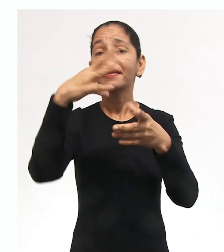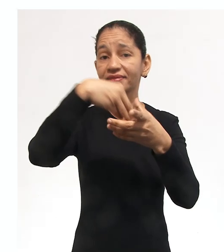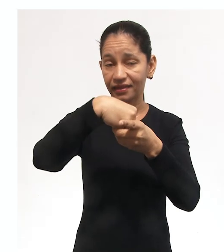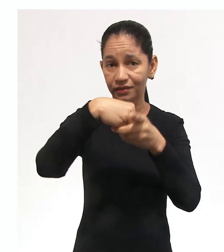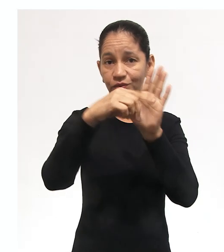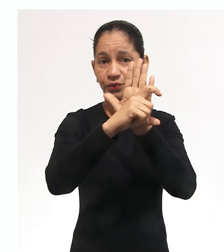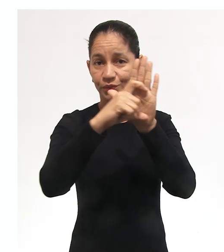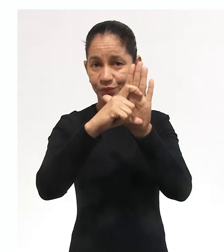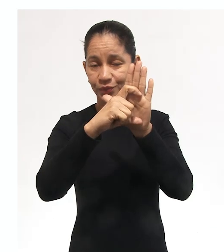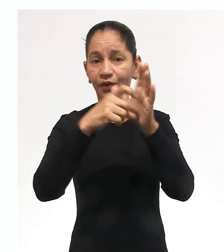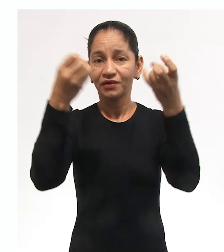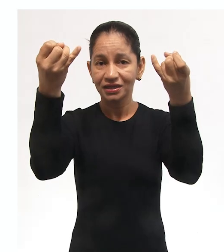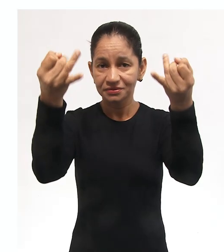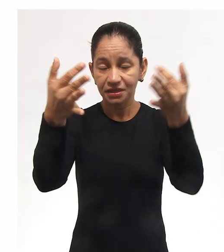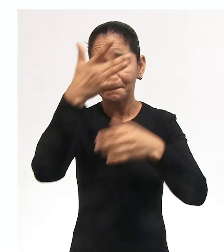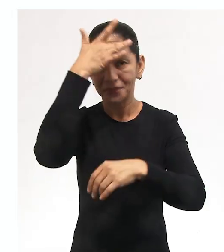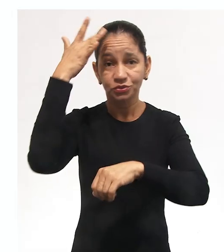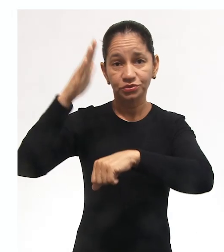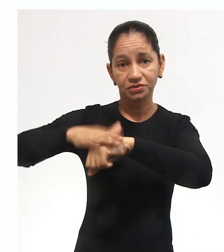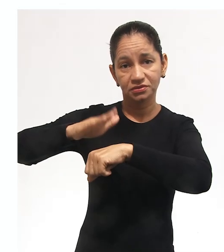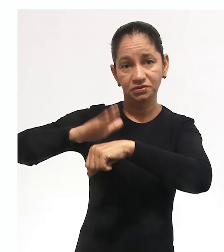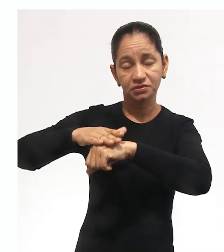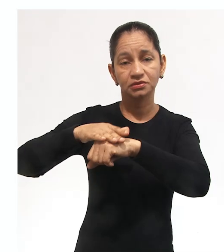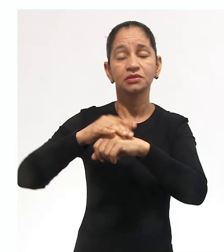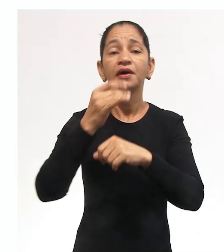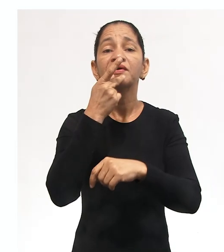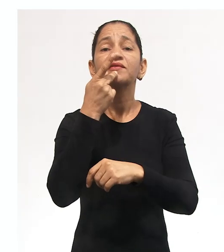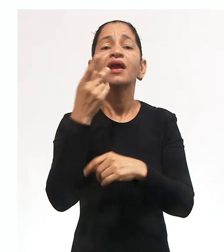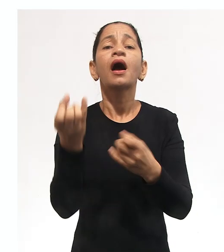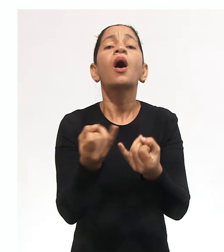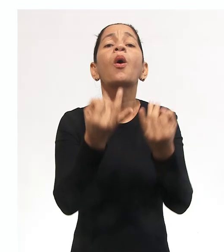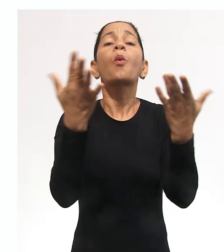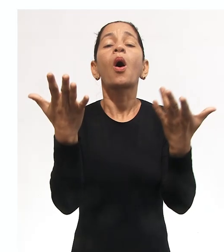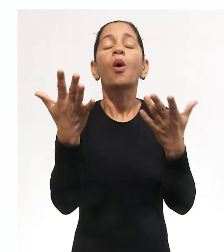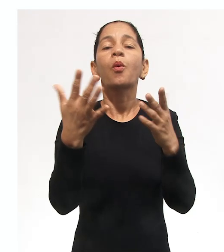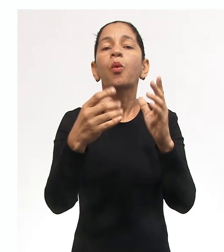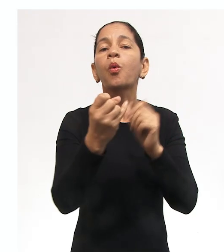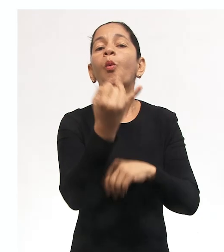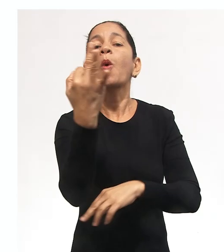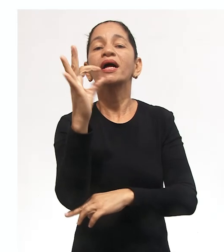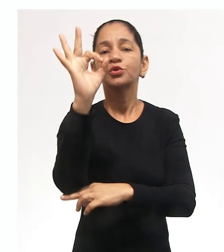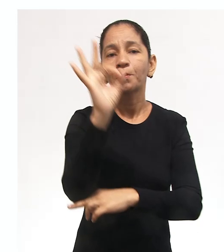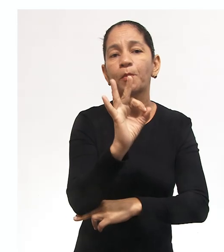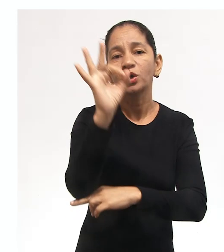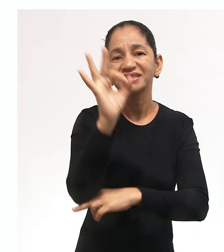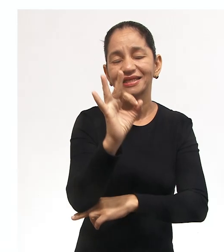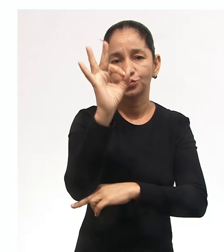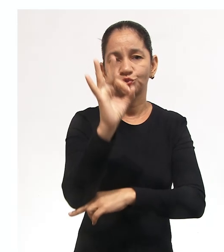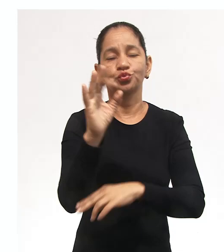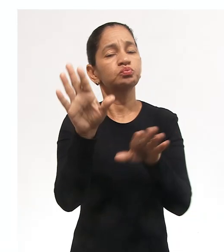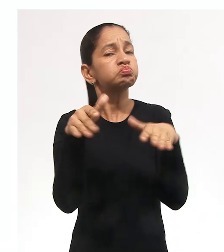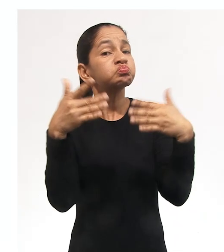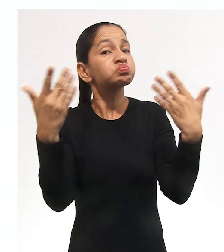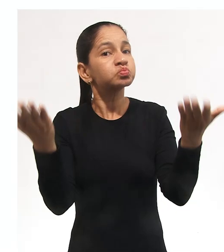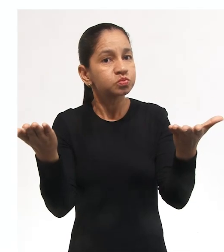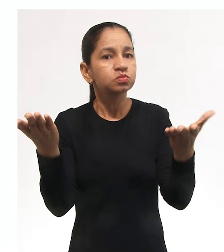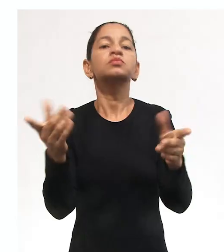você vai dizer, né, o pesquisador vai dizer qual é a população e a amostra. Então, quem será estudado e como